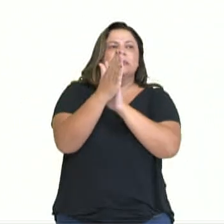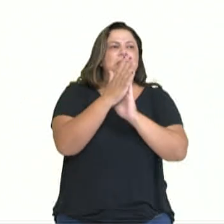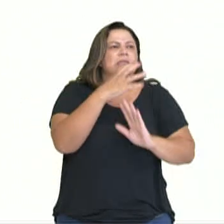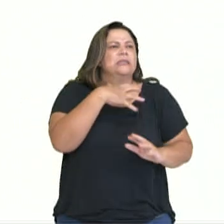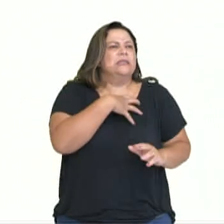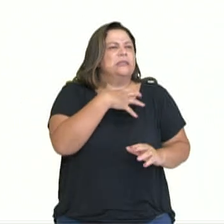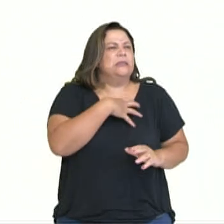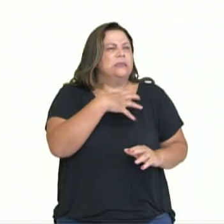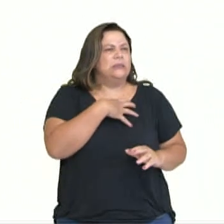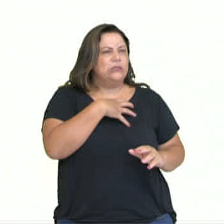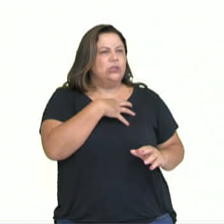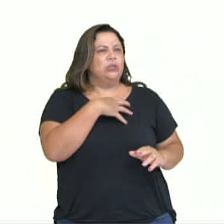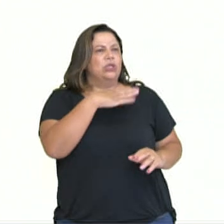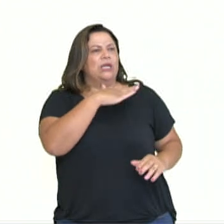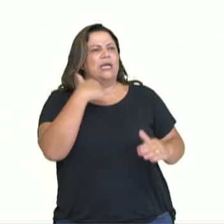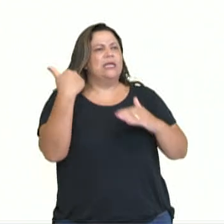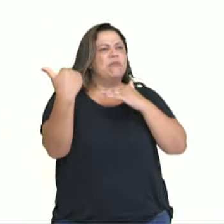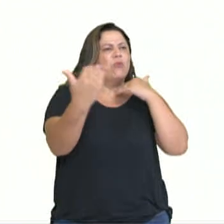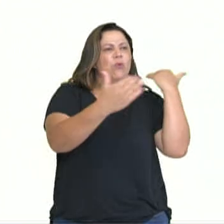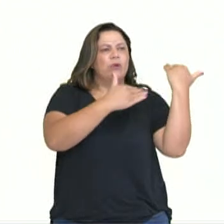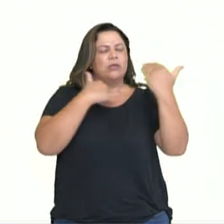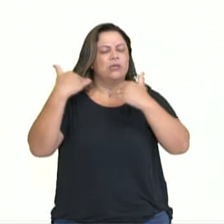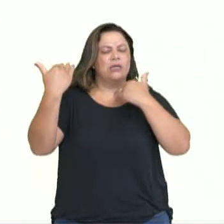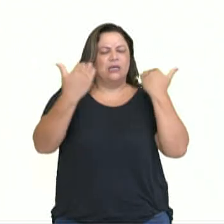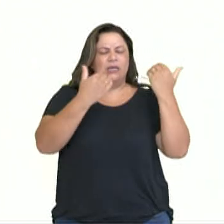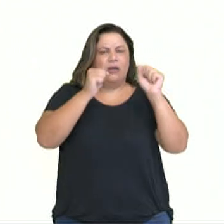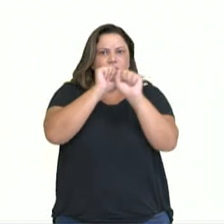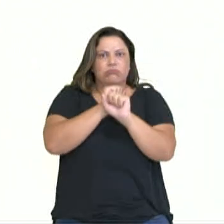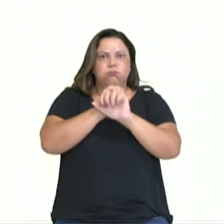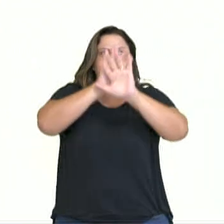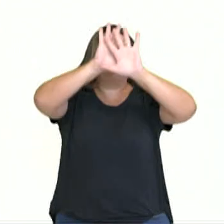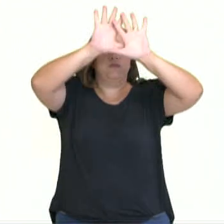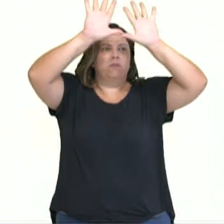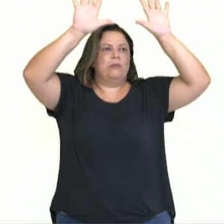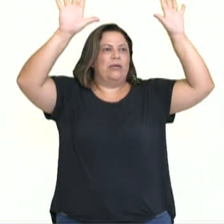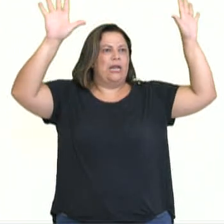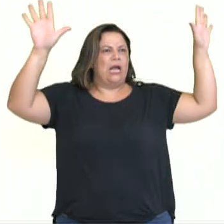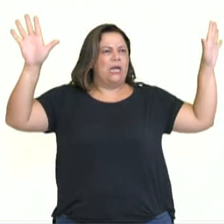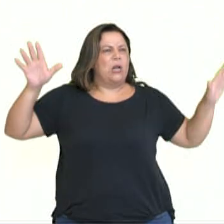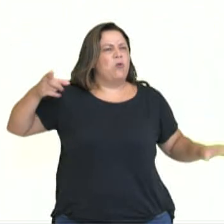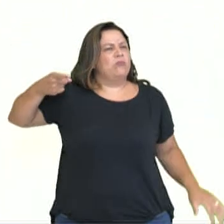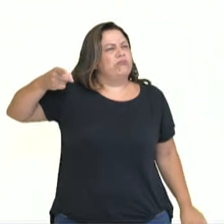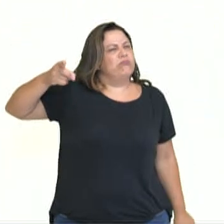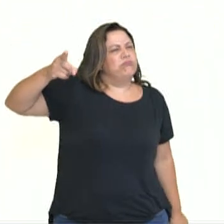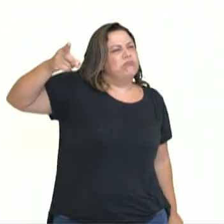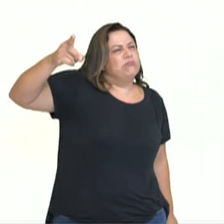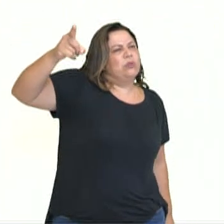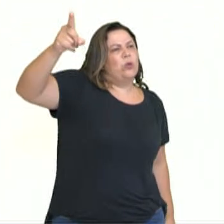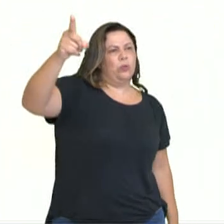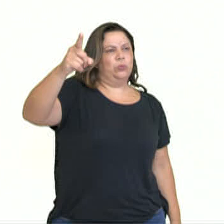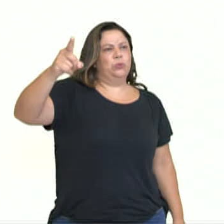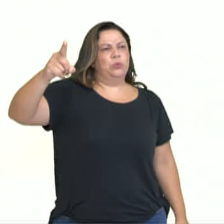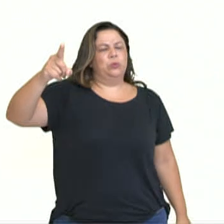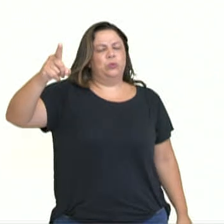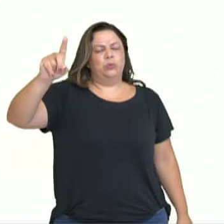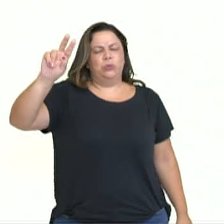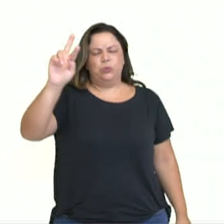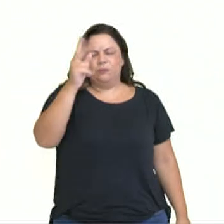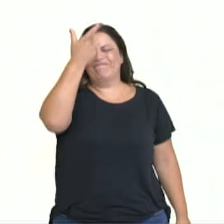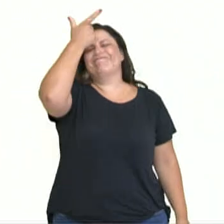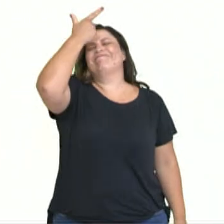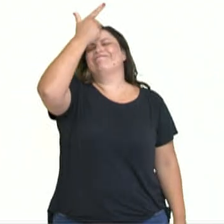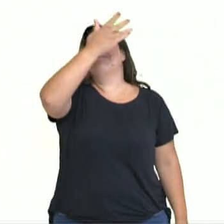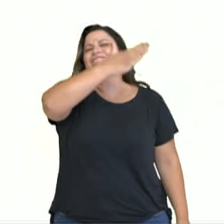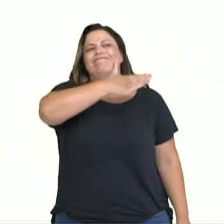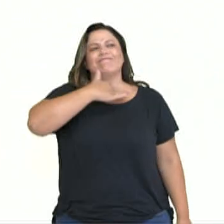ao longe já desponta. Um engano que morre e logo aponta a luz da outra imagem